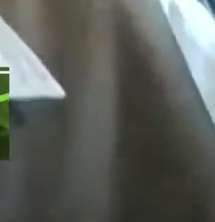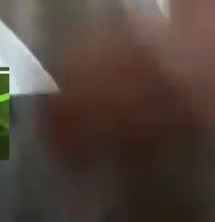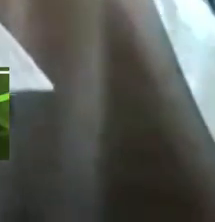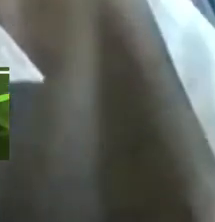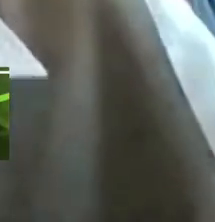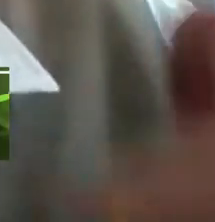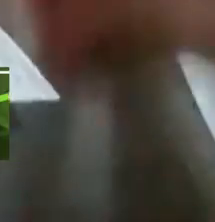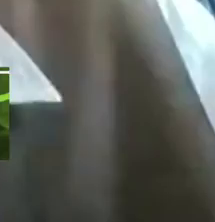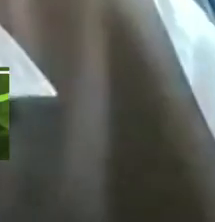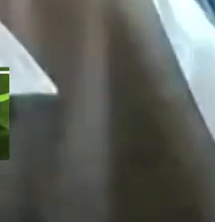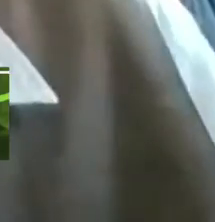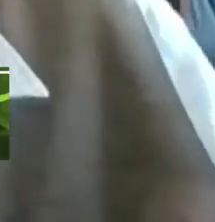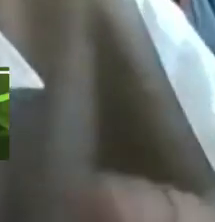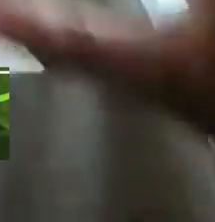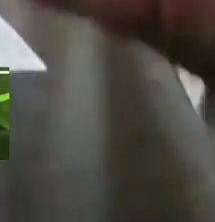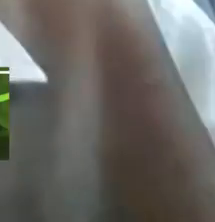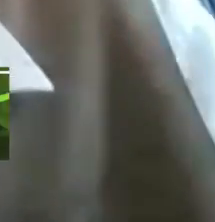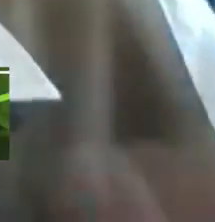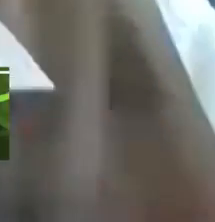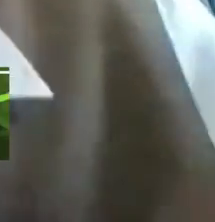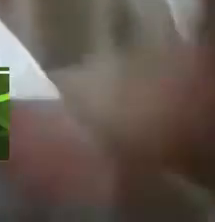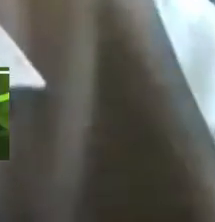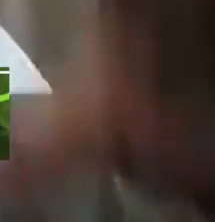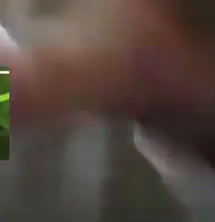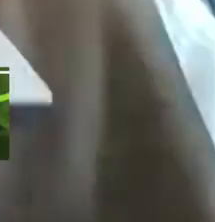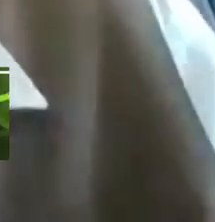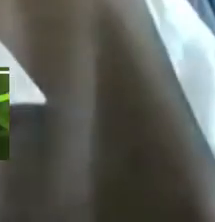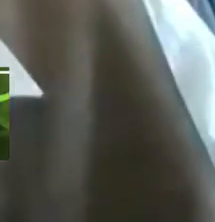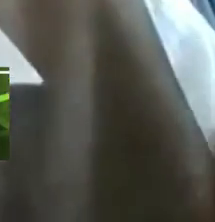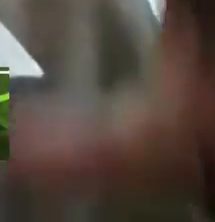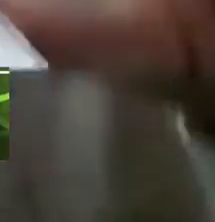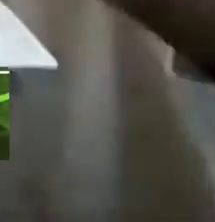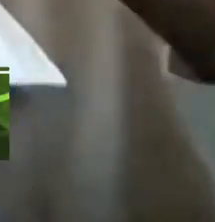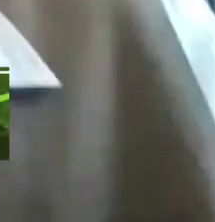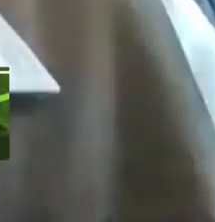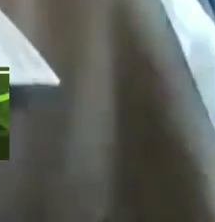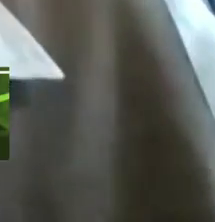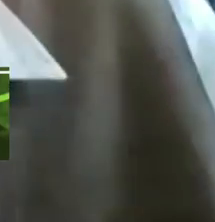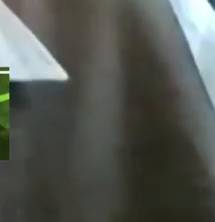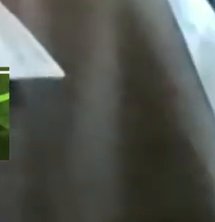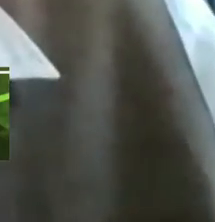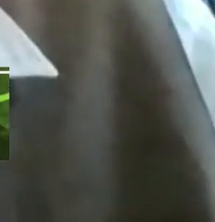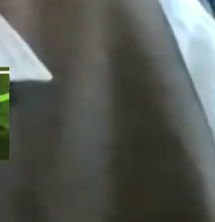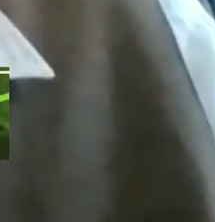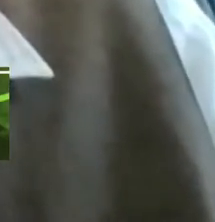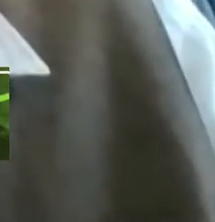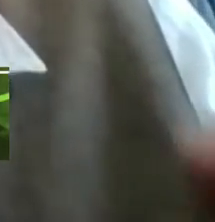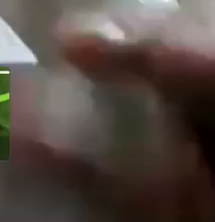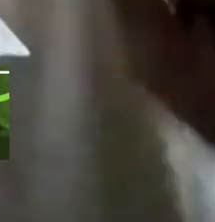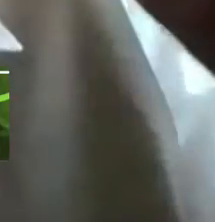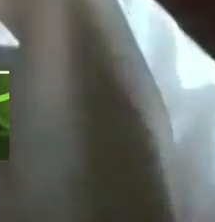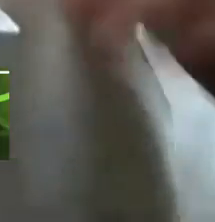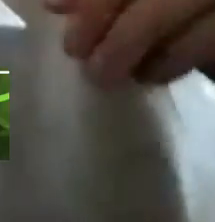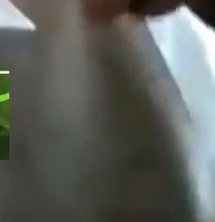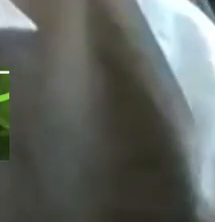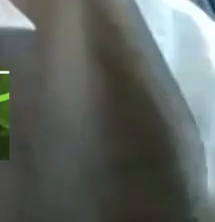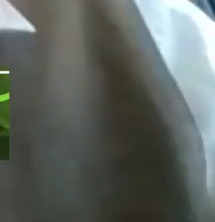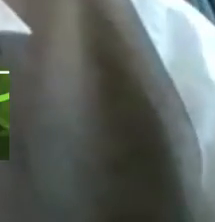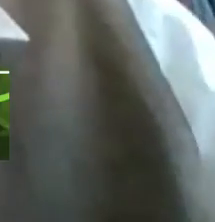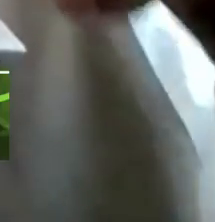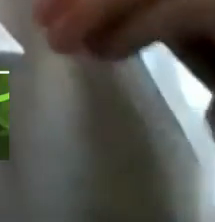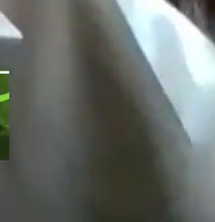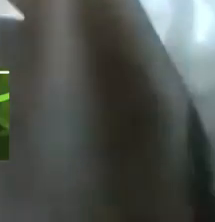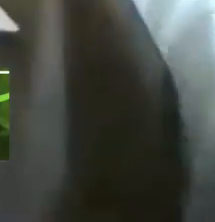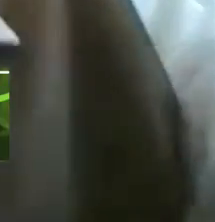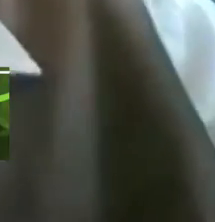sustentável inclusivo cultural então nós estamos resistindo vamos derrubar esse fascismo e vamos